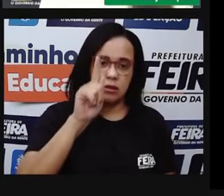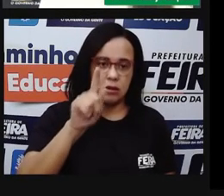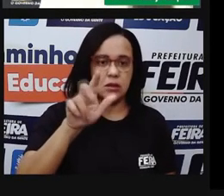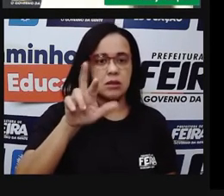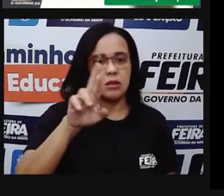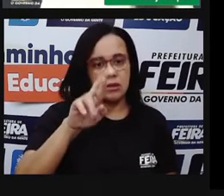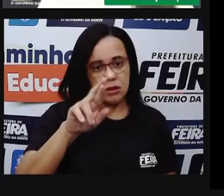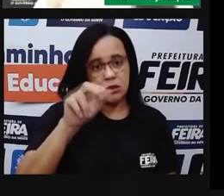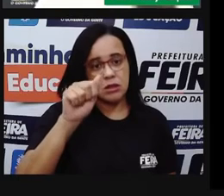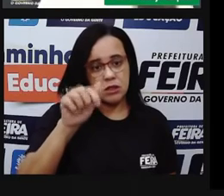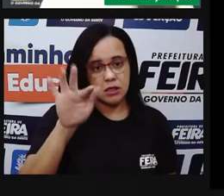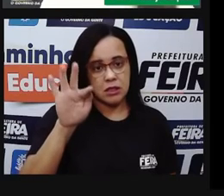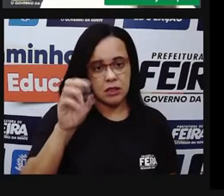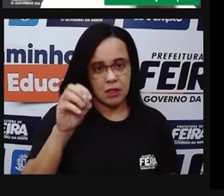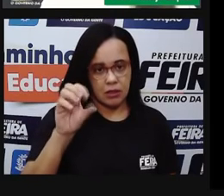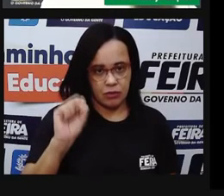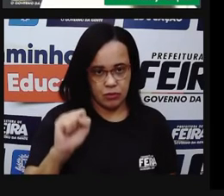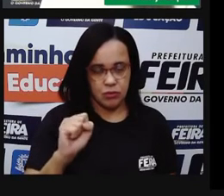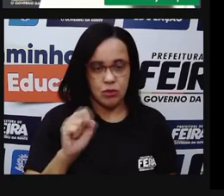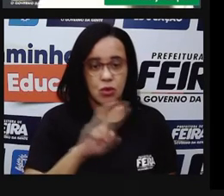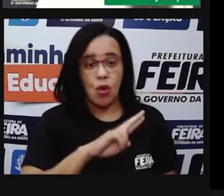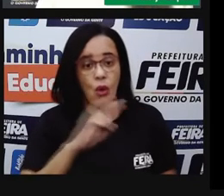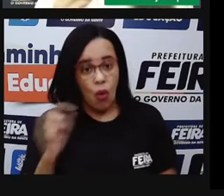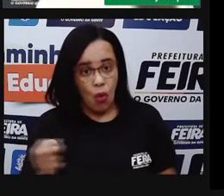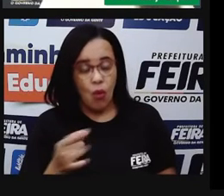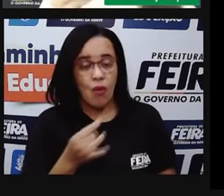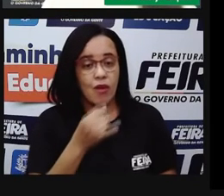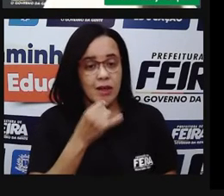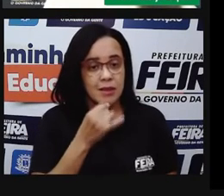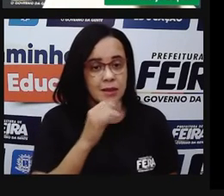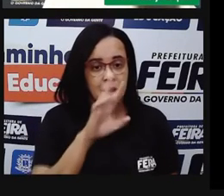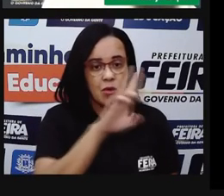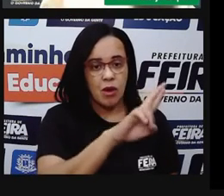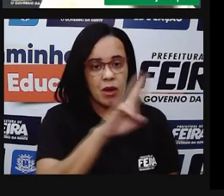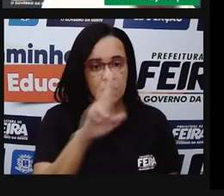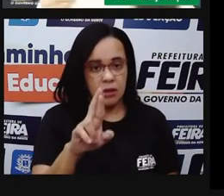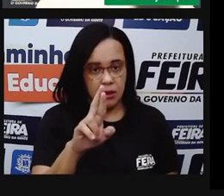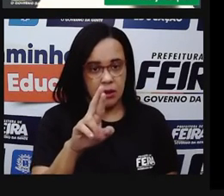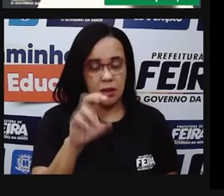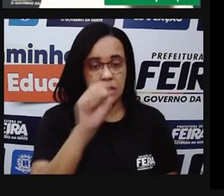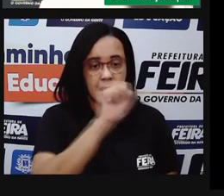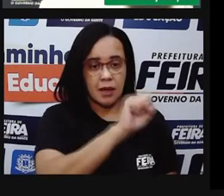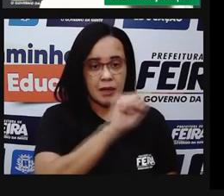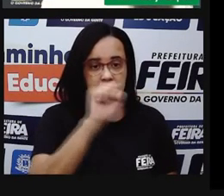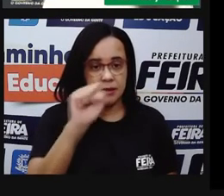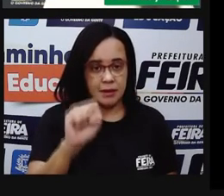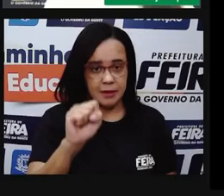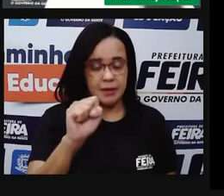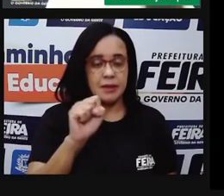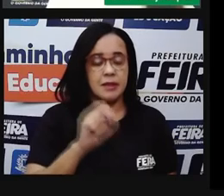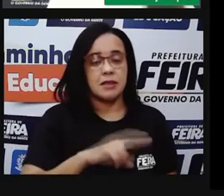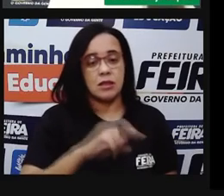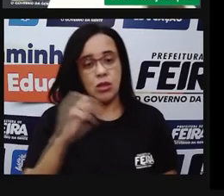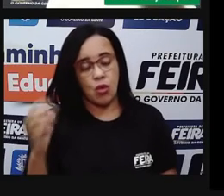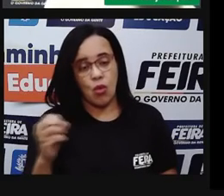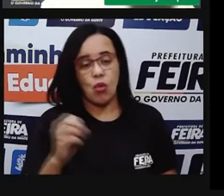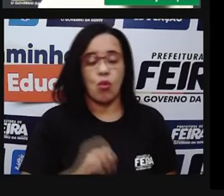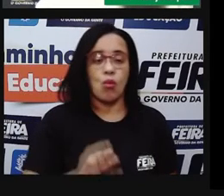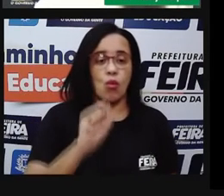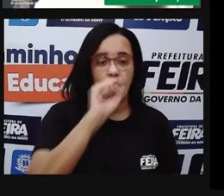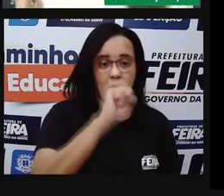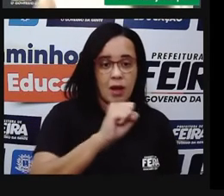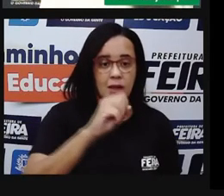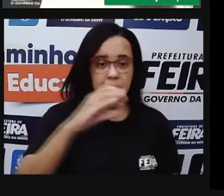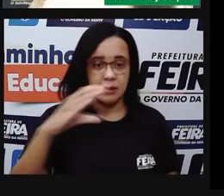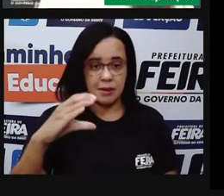CC, QU, GU, né, SC, SC cedilha,